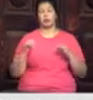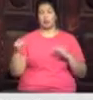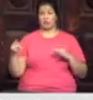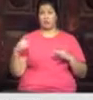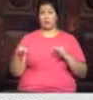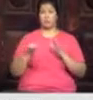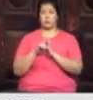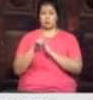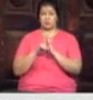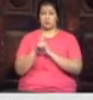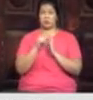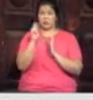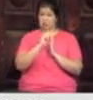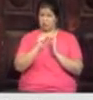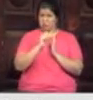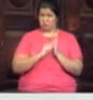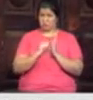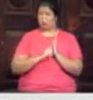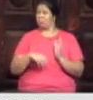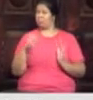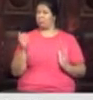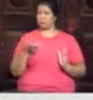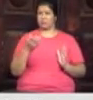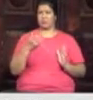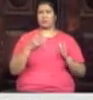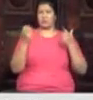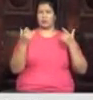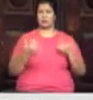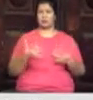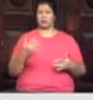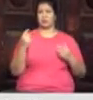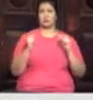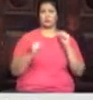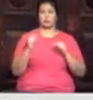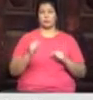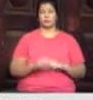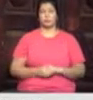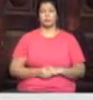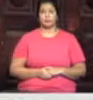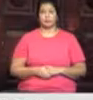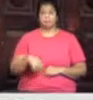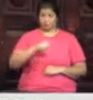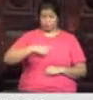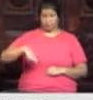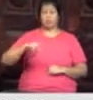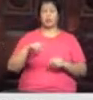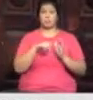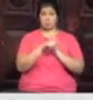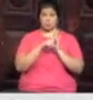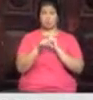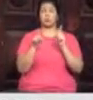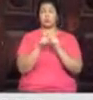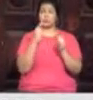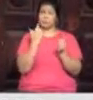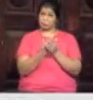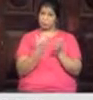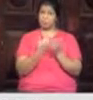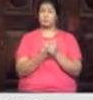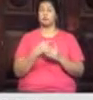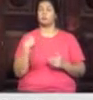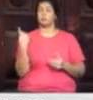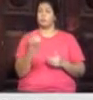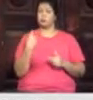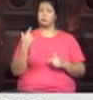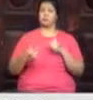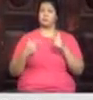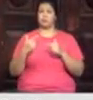pesquisadores que assim escrevem. Serei rápido. Nós, pesquisadores, estudantes e profissionais da área do trabalho, abaixo-assinados, vimos a